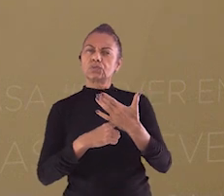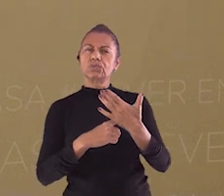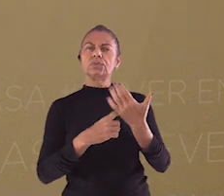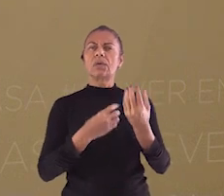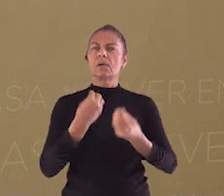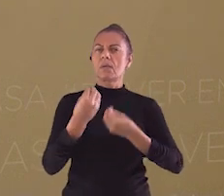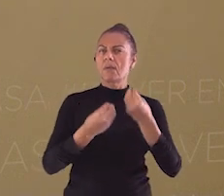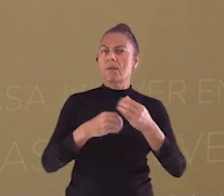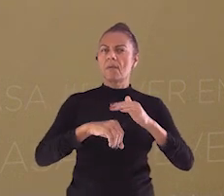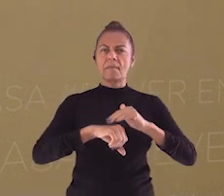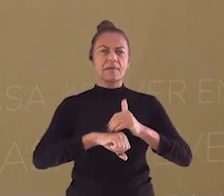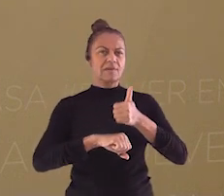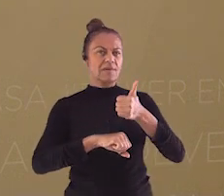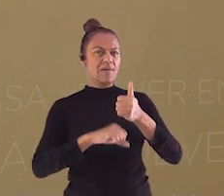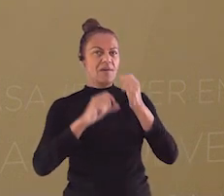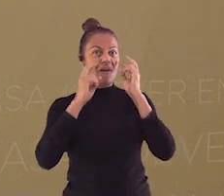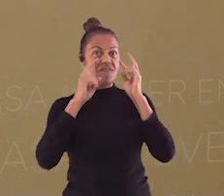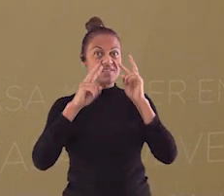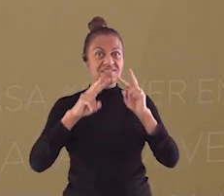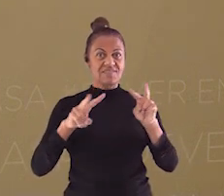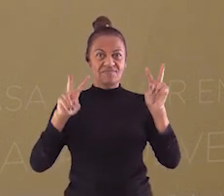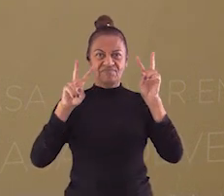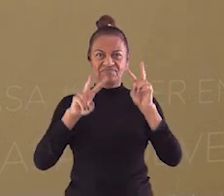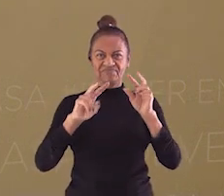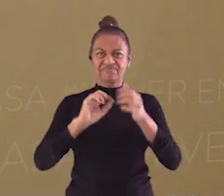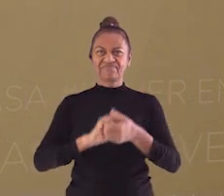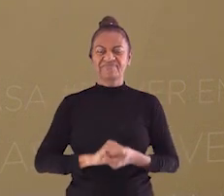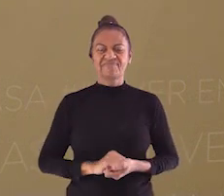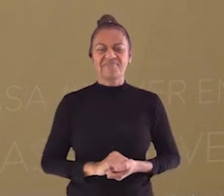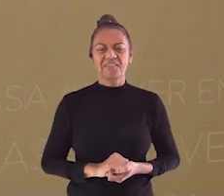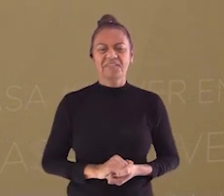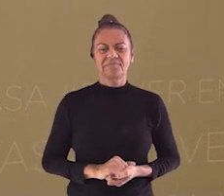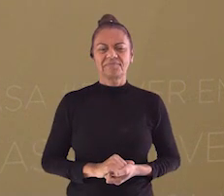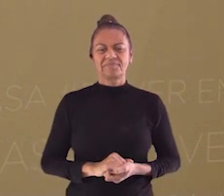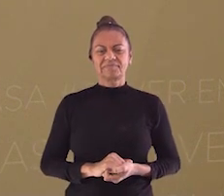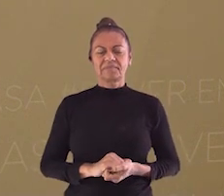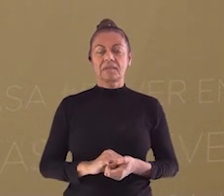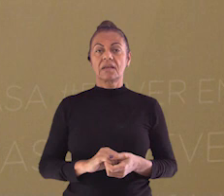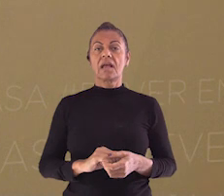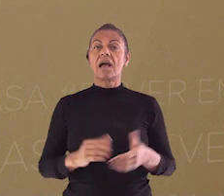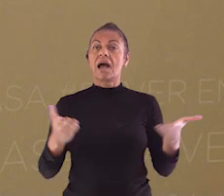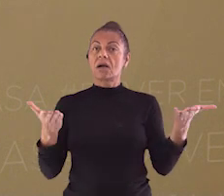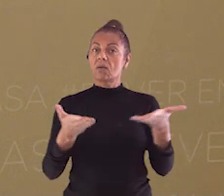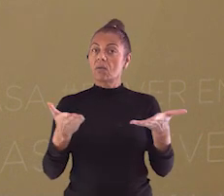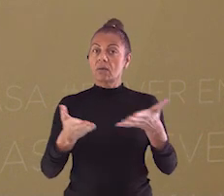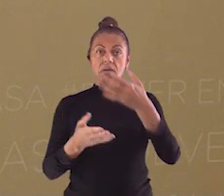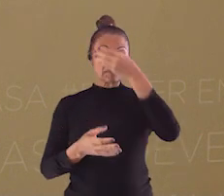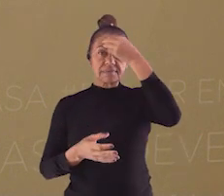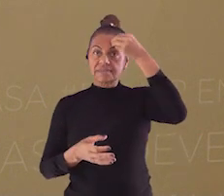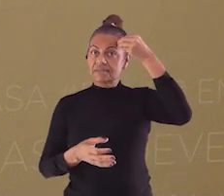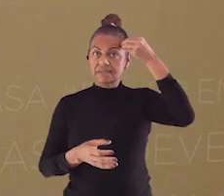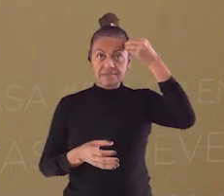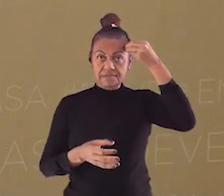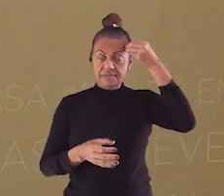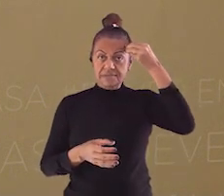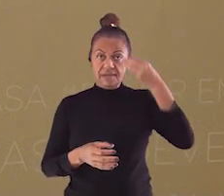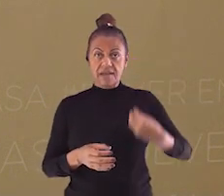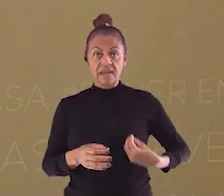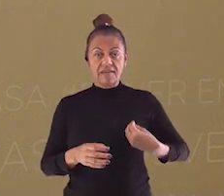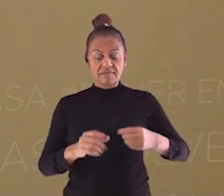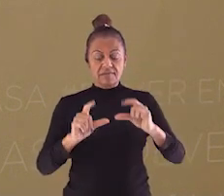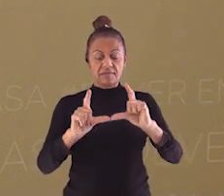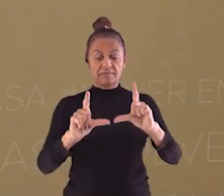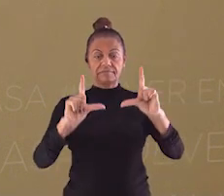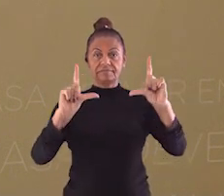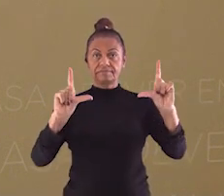sua função no cotidiano. Mas antes, não se esqueça de registrar sua presença na aula de hoje. Aponte a câmera